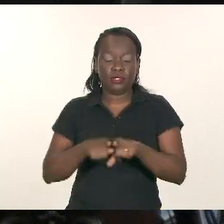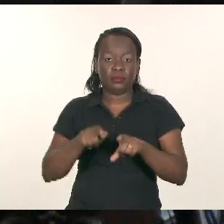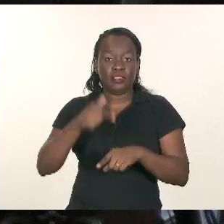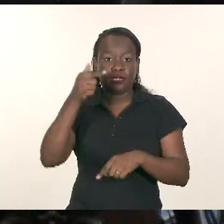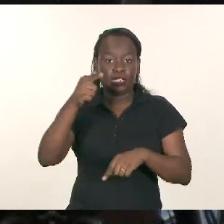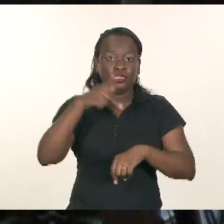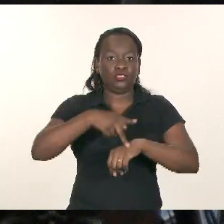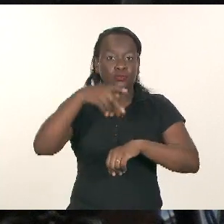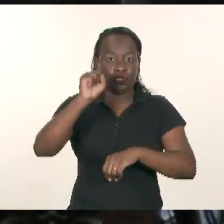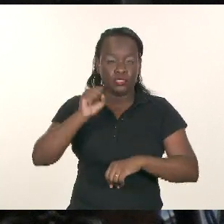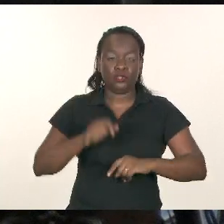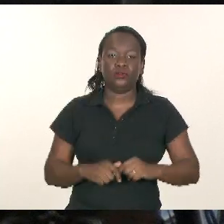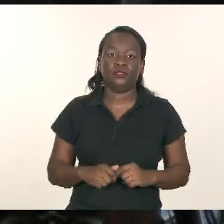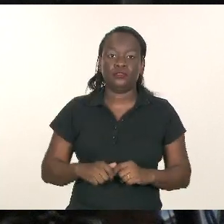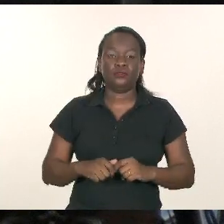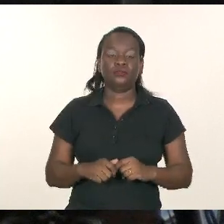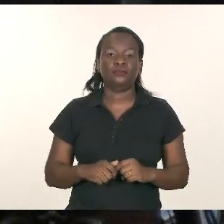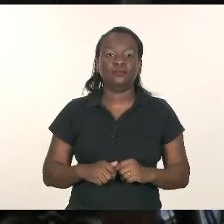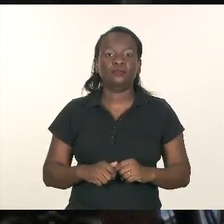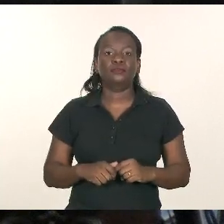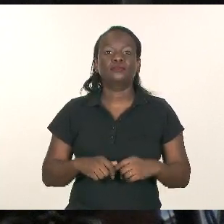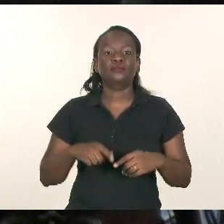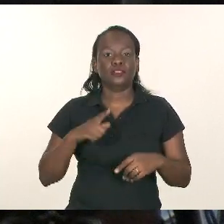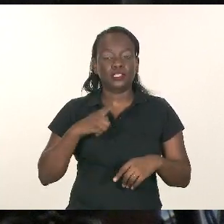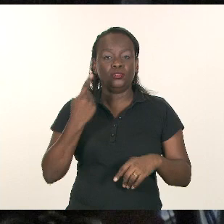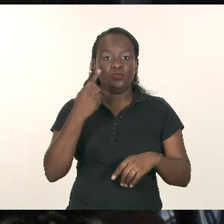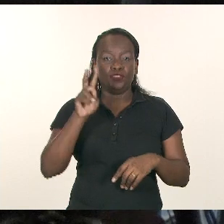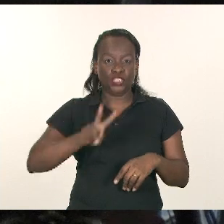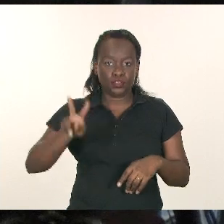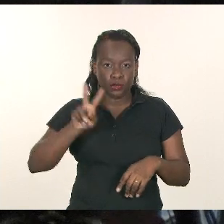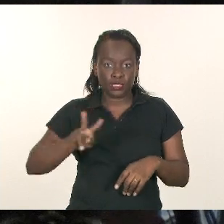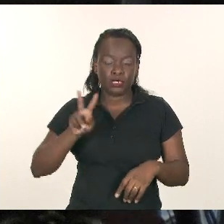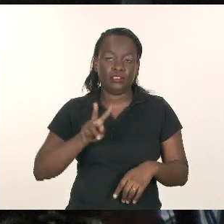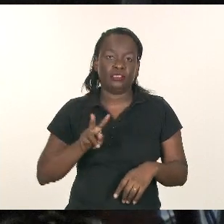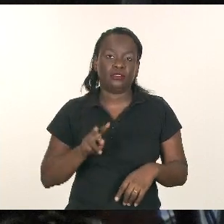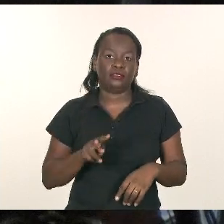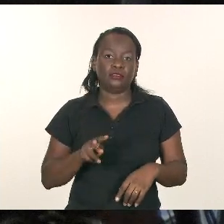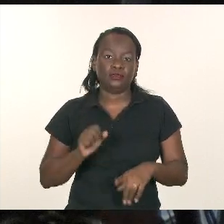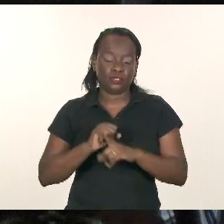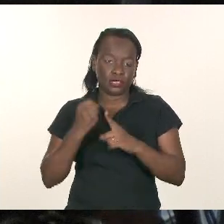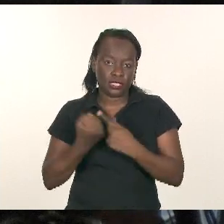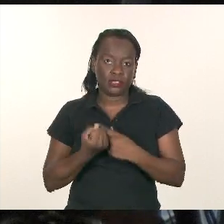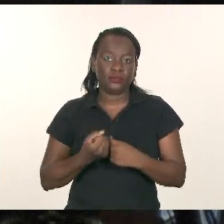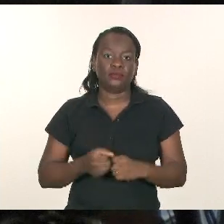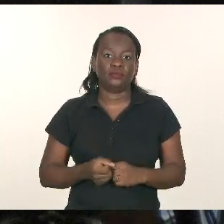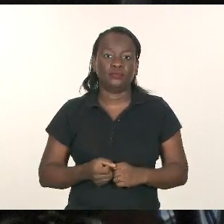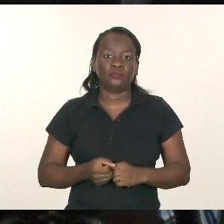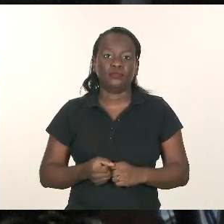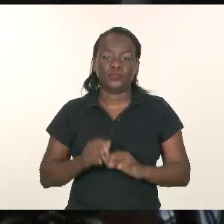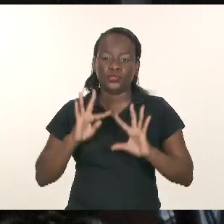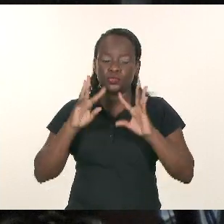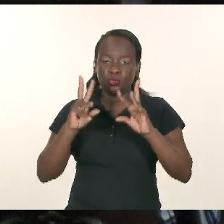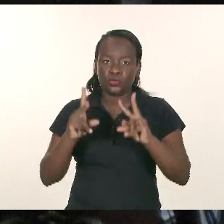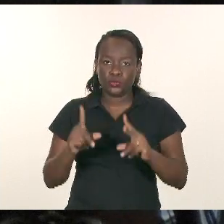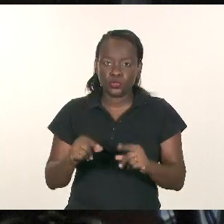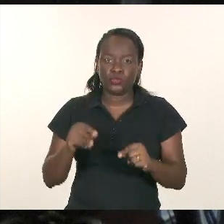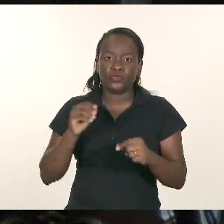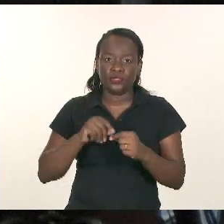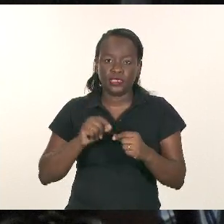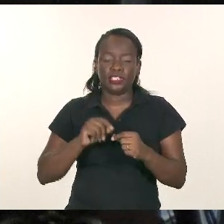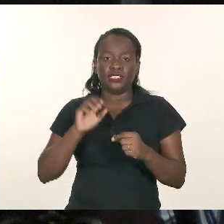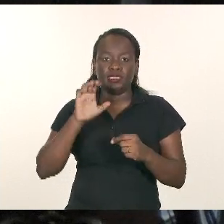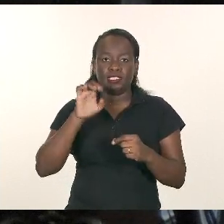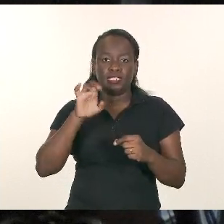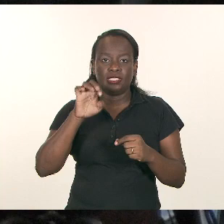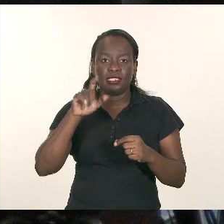pós-graduação. 7 de pós-graduação e um vestibular social. Tudo feito pelo siciliano na época que